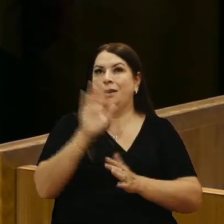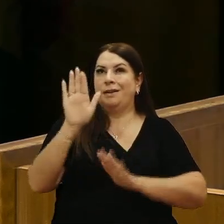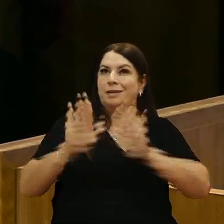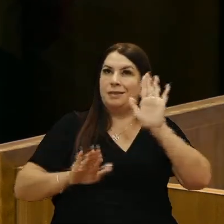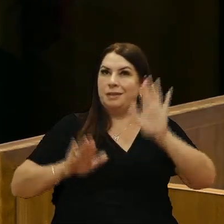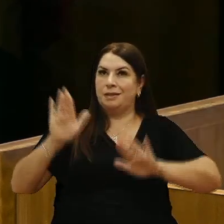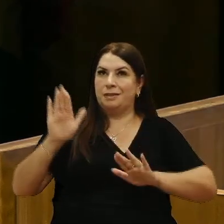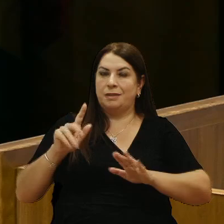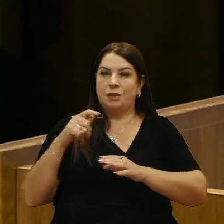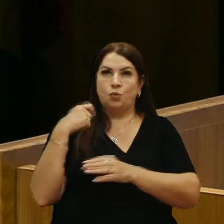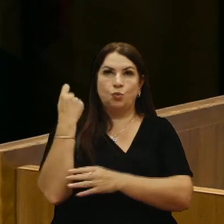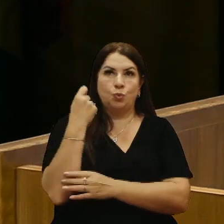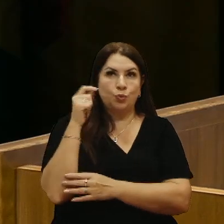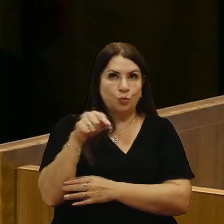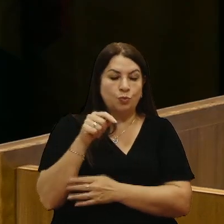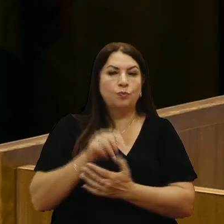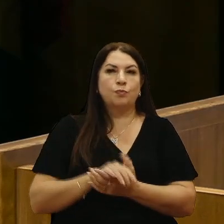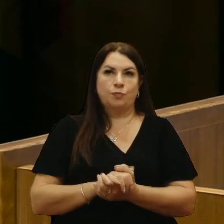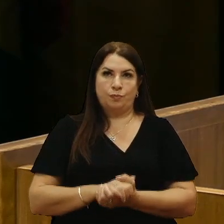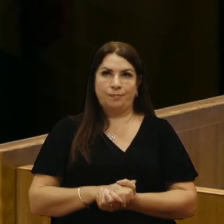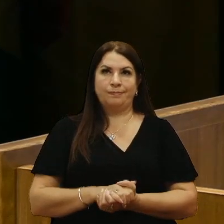licitações no Rio Grande do Sul.